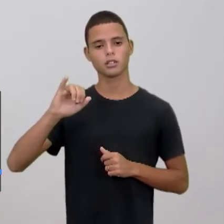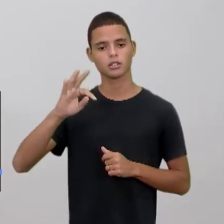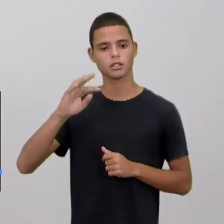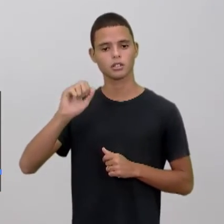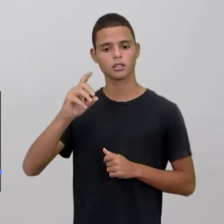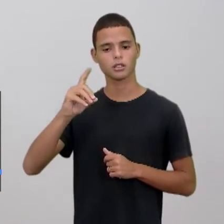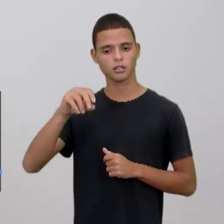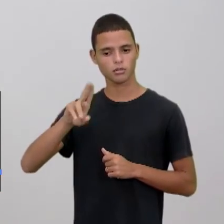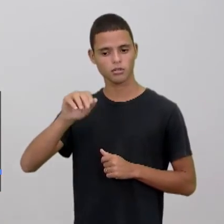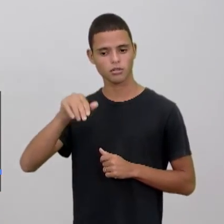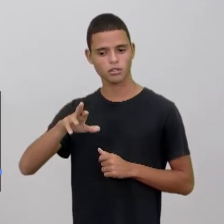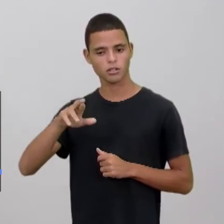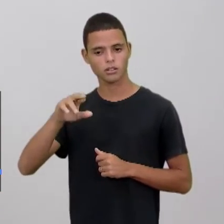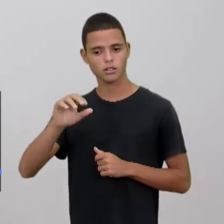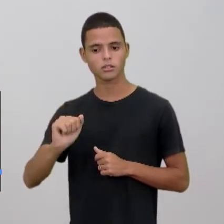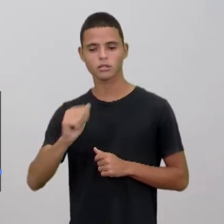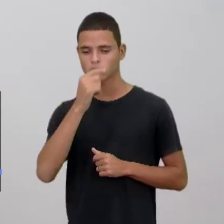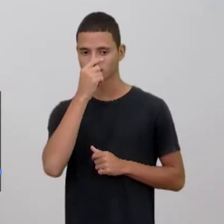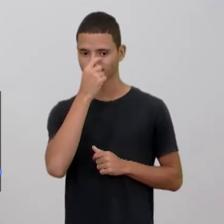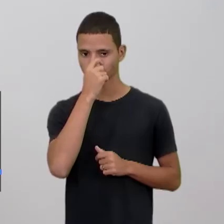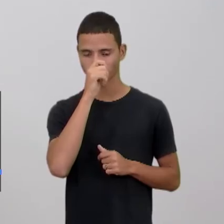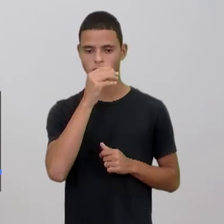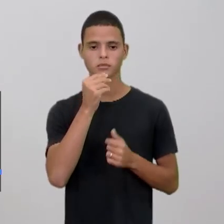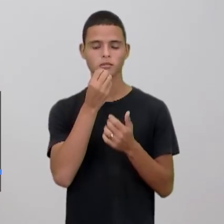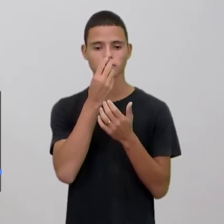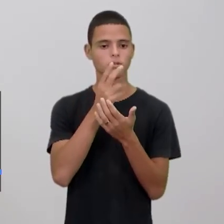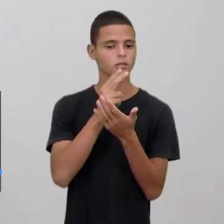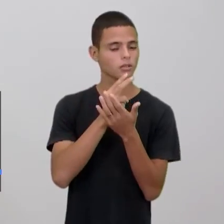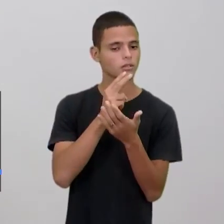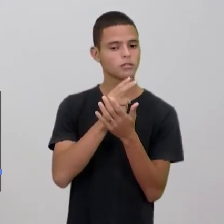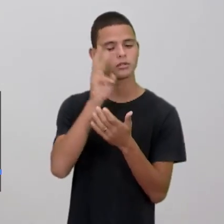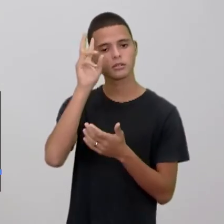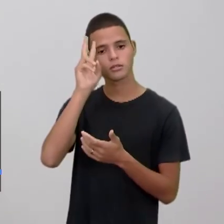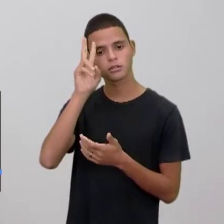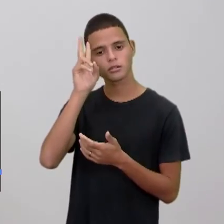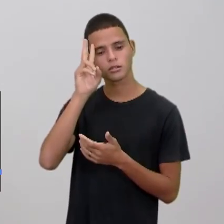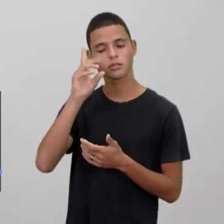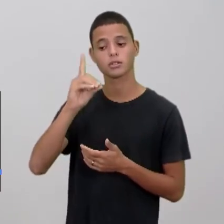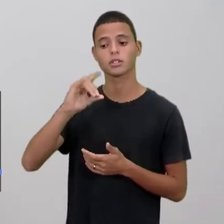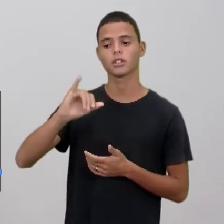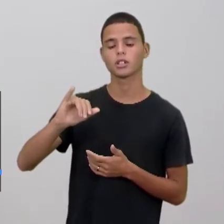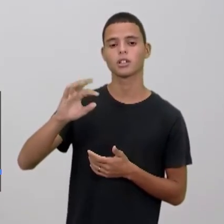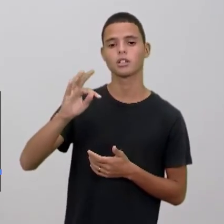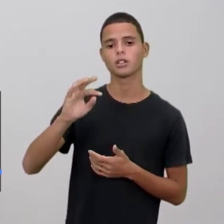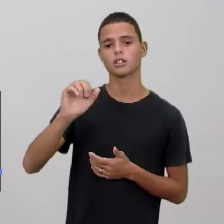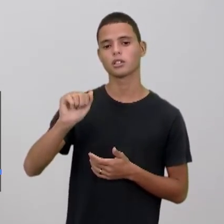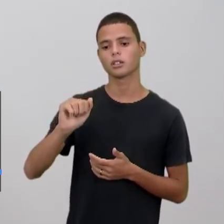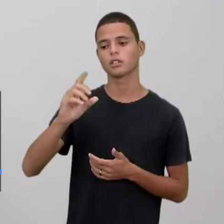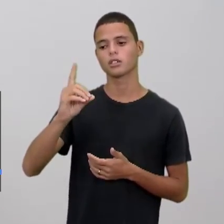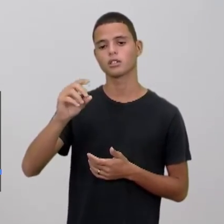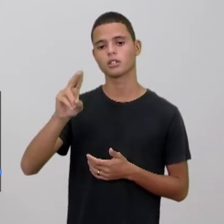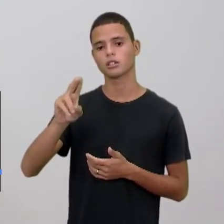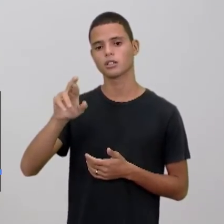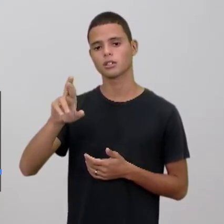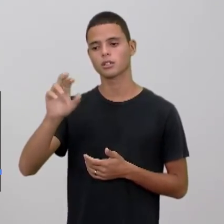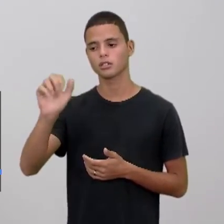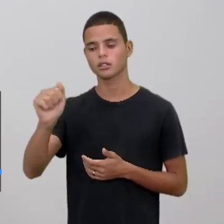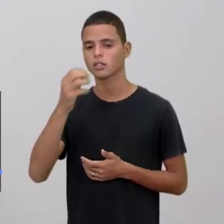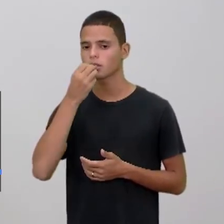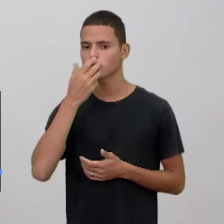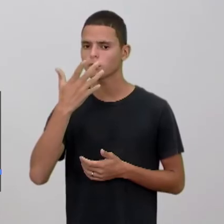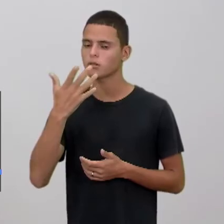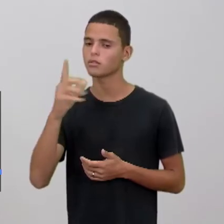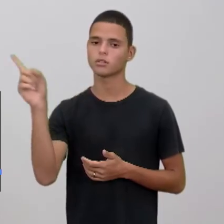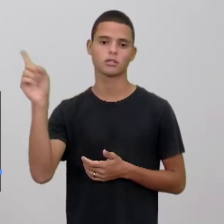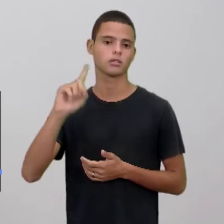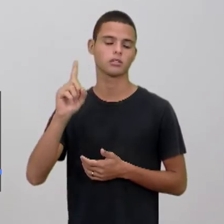cansado, mas é sempre bom reproduzir quantas vezes for necessário. Ditadura só é bom por um pequeno núcleo que faz